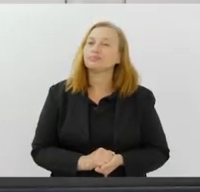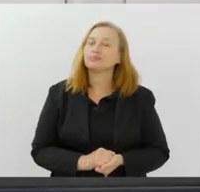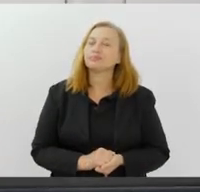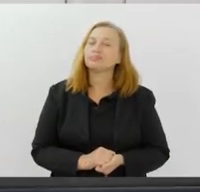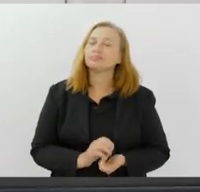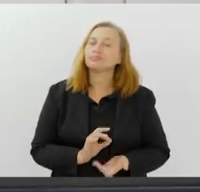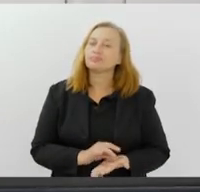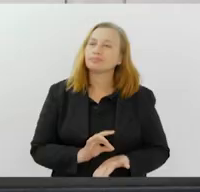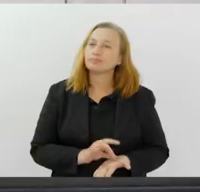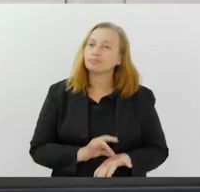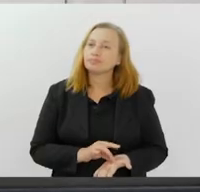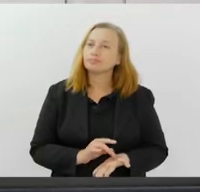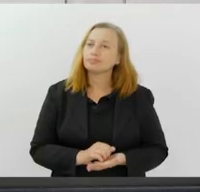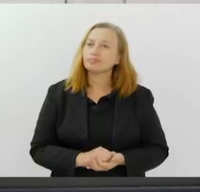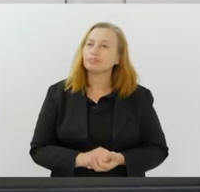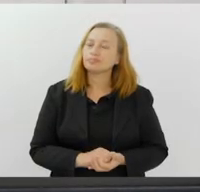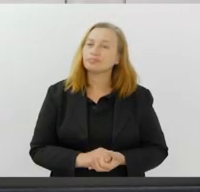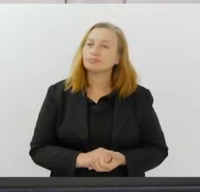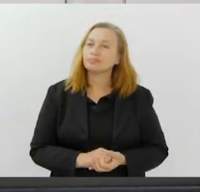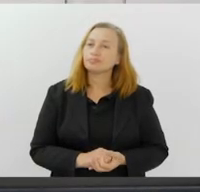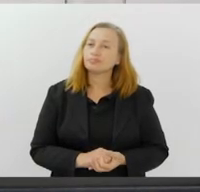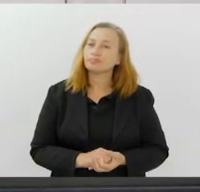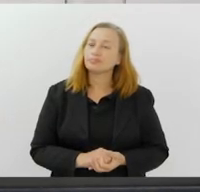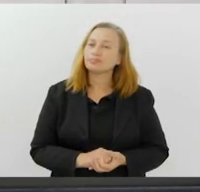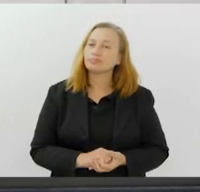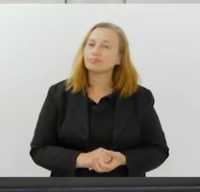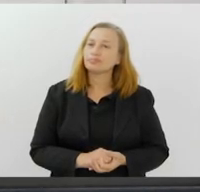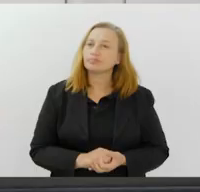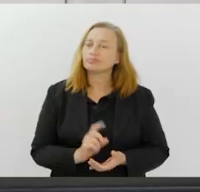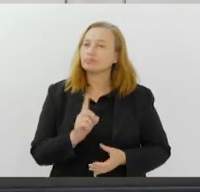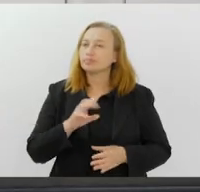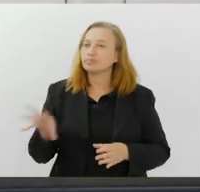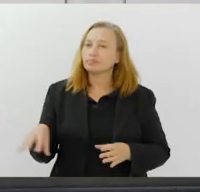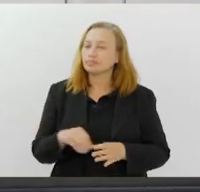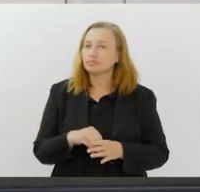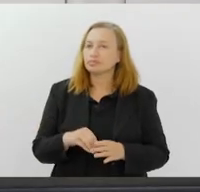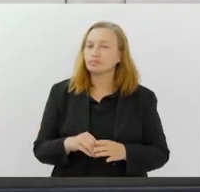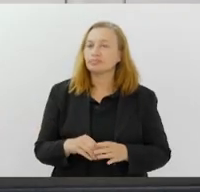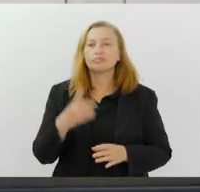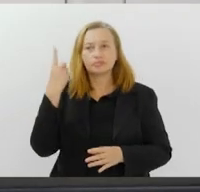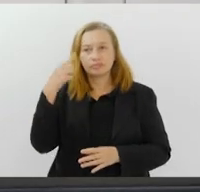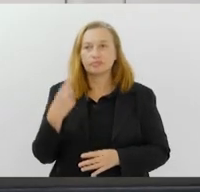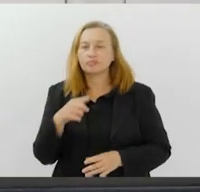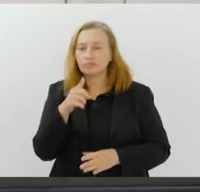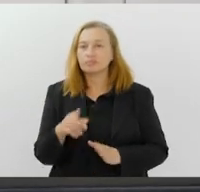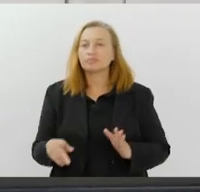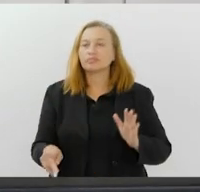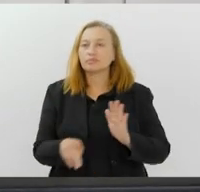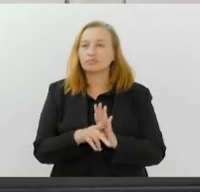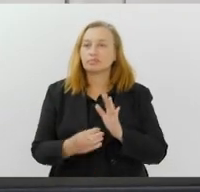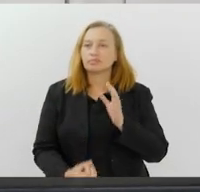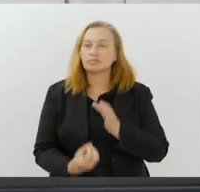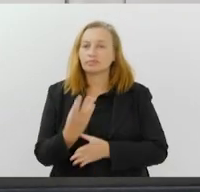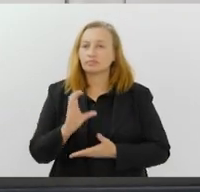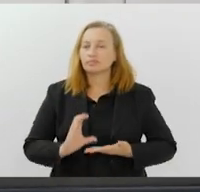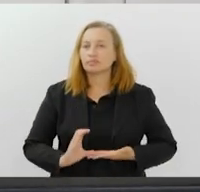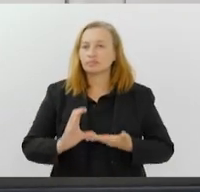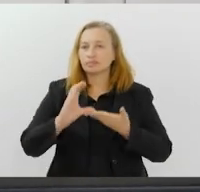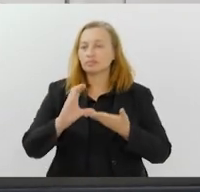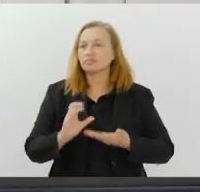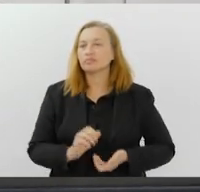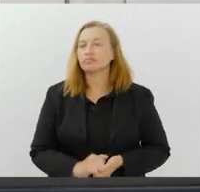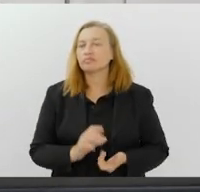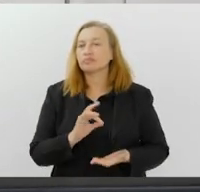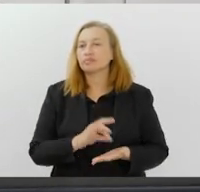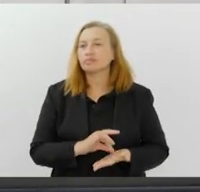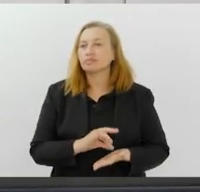verdade a gente não tá aqui nessa lei Dani você que também já fez vários projetos criando conselhos na